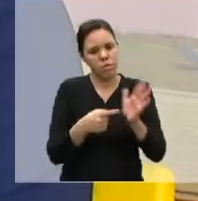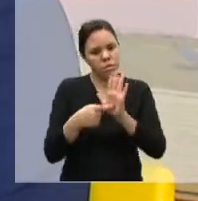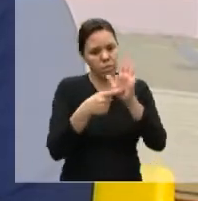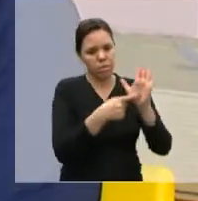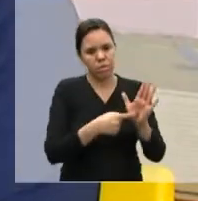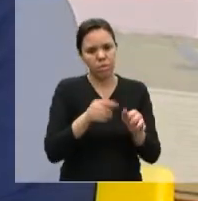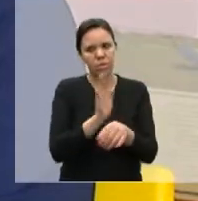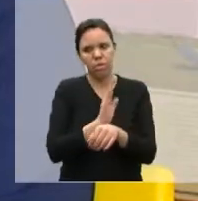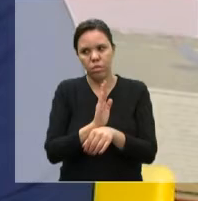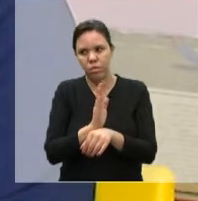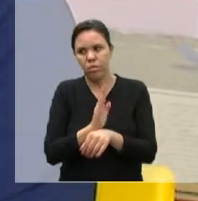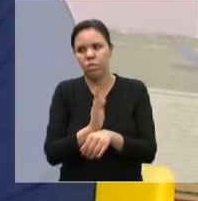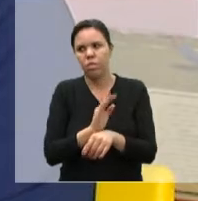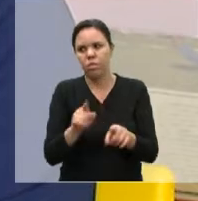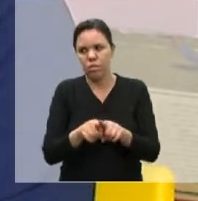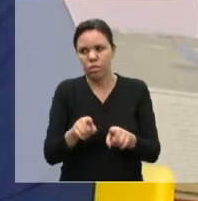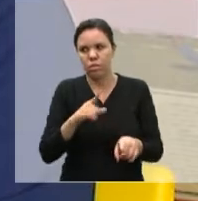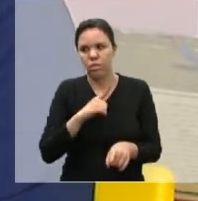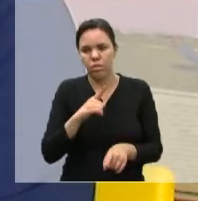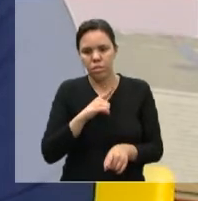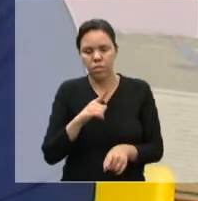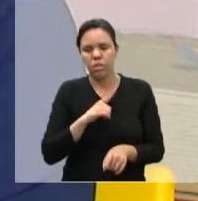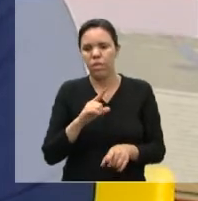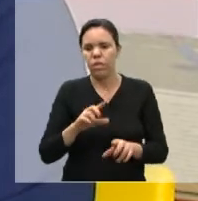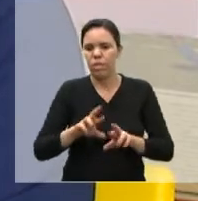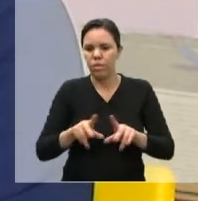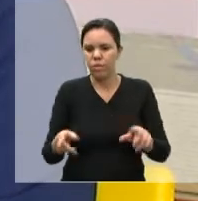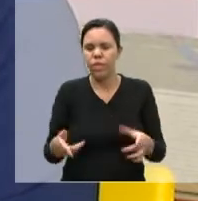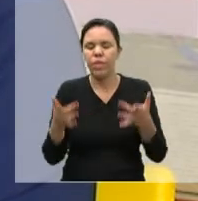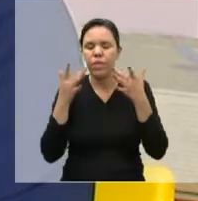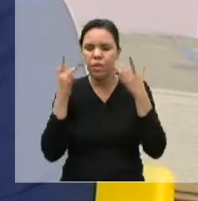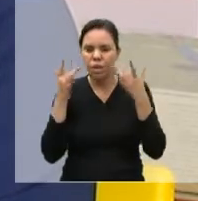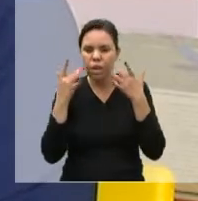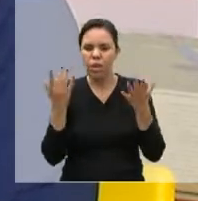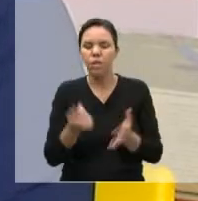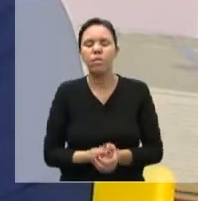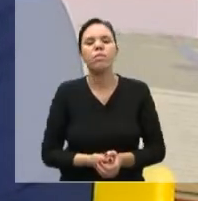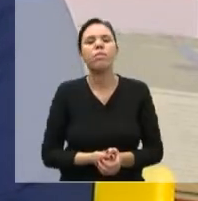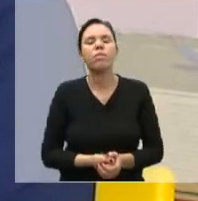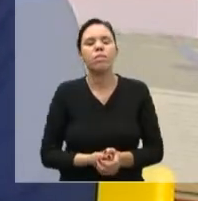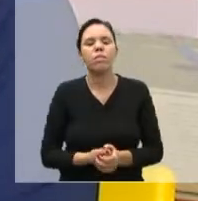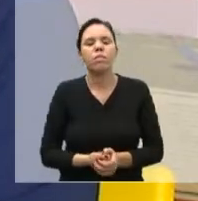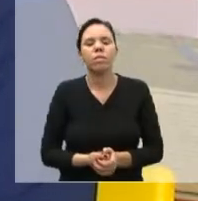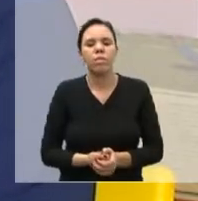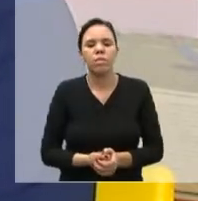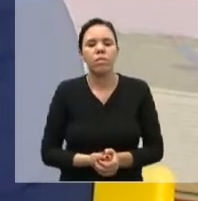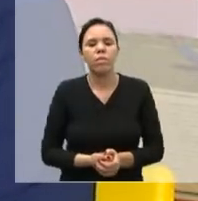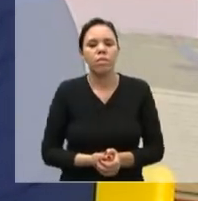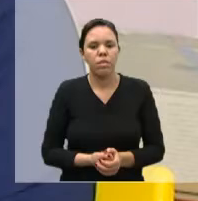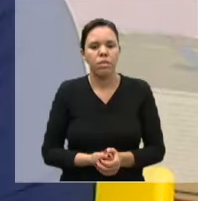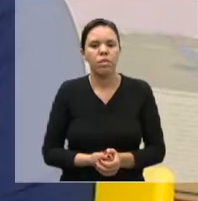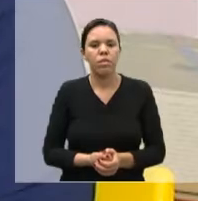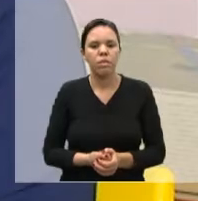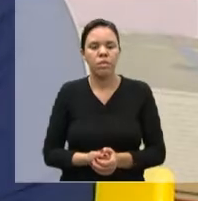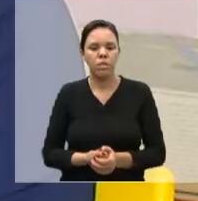aí eu vi o brilho no olho, assim, dessas alunas, o quanto o desenvolvimento à arte, né, a cultura, faz diferença para elas também. A escola oportuniza, a